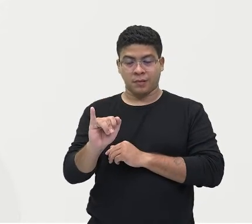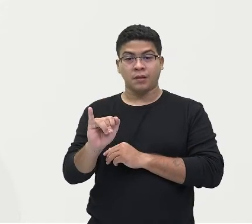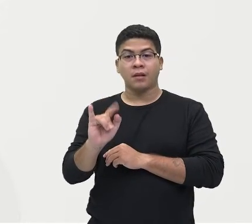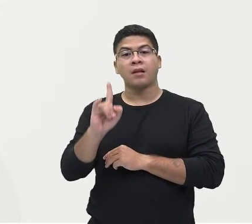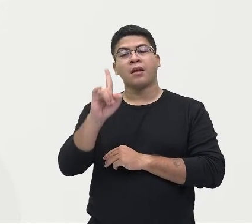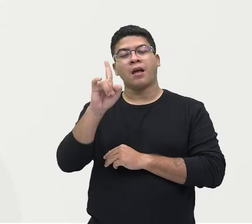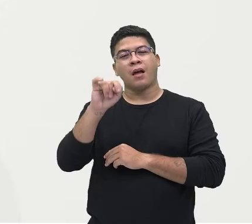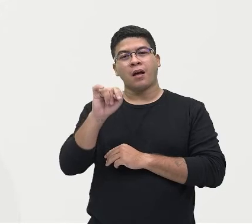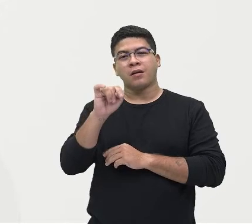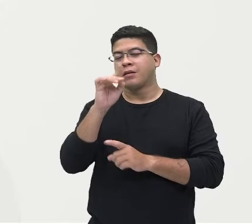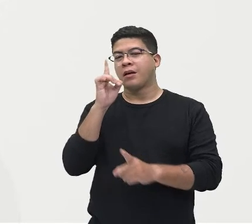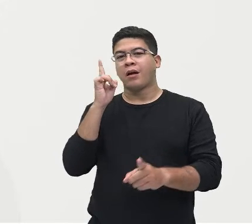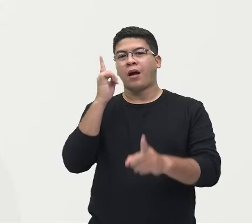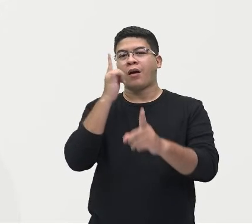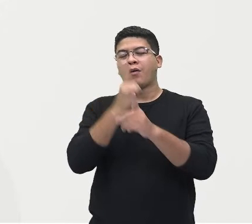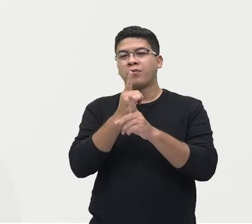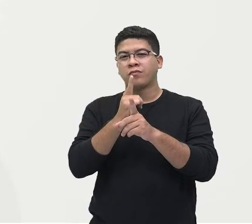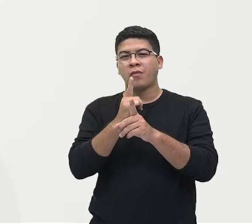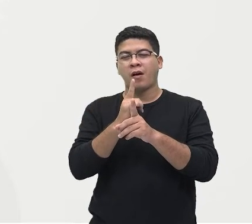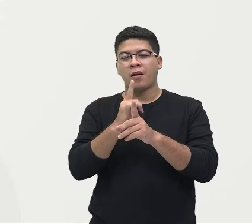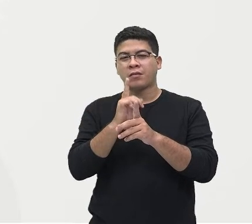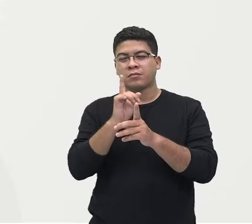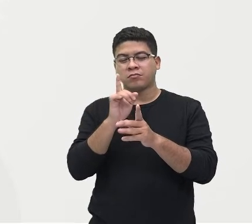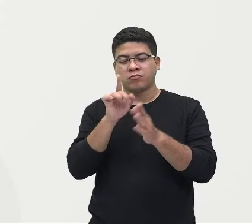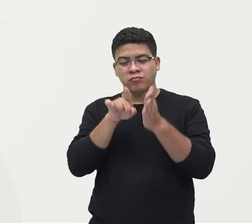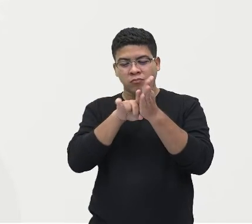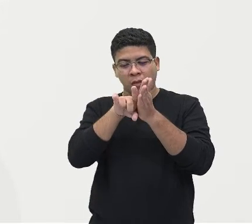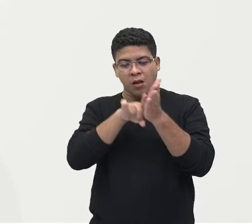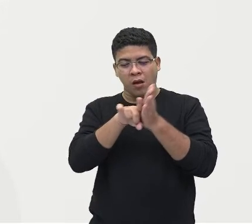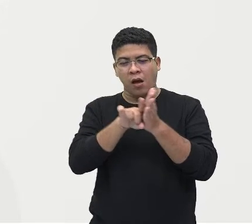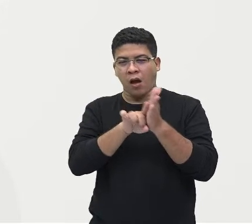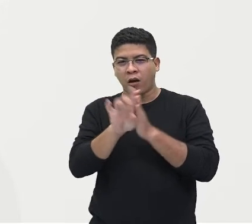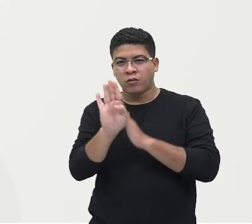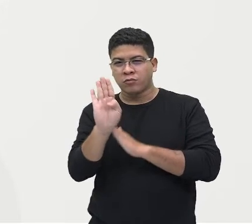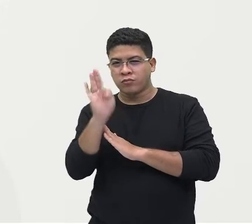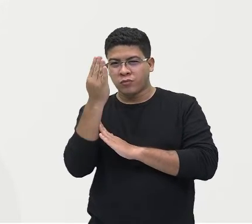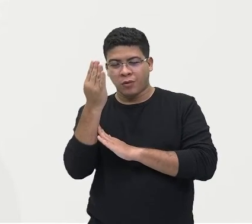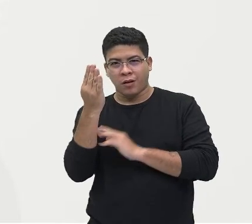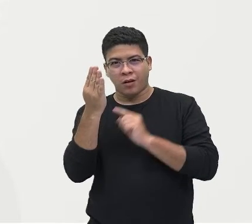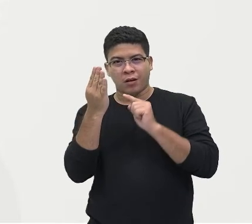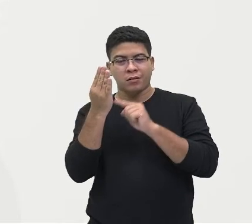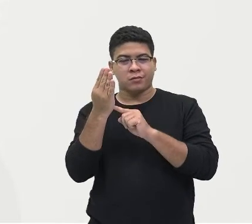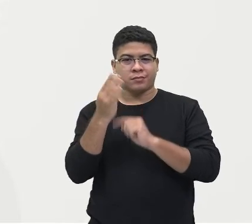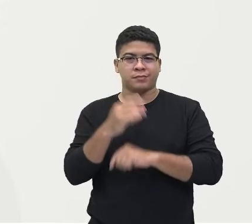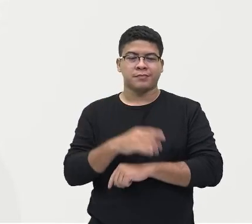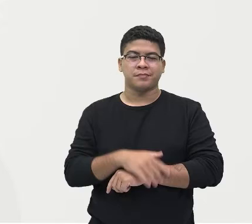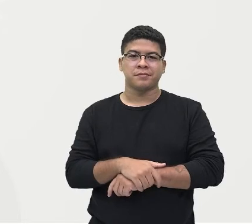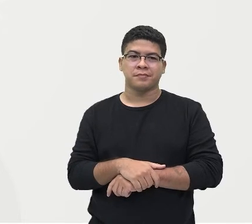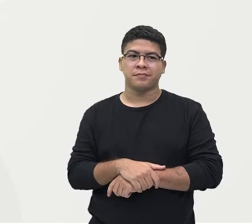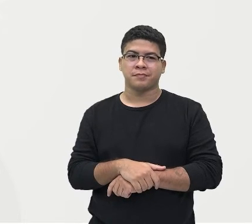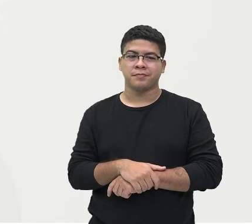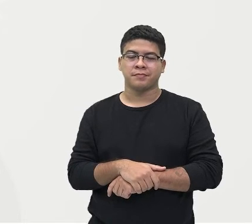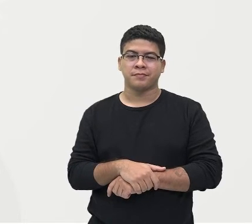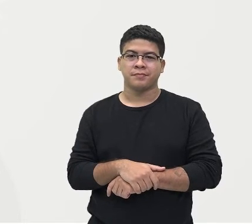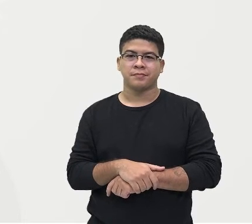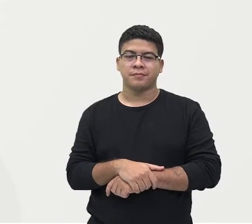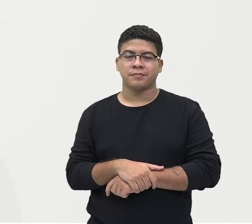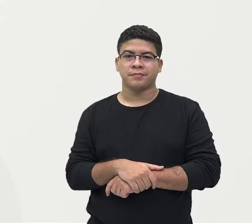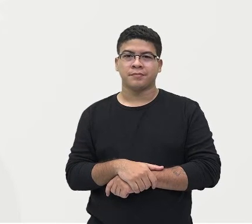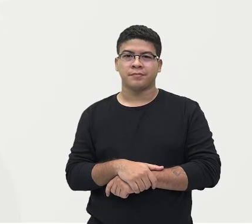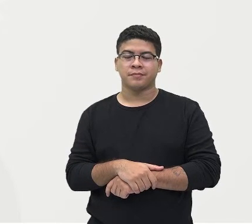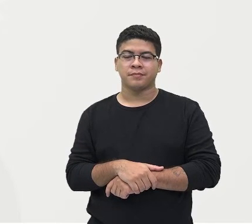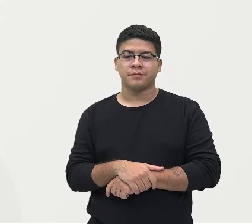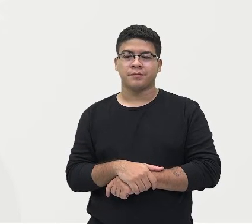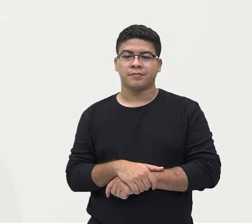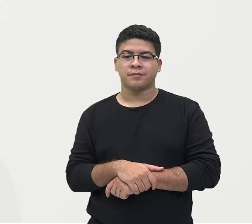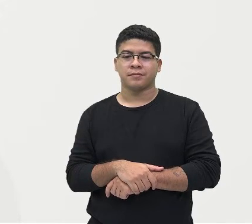para detecção de fraudes, né? Removing propaganda and hateful content.